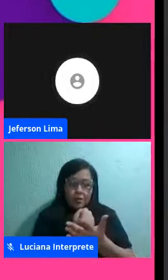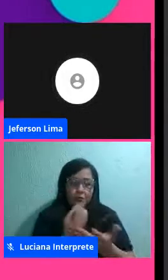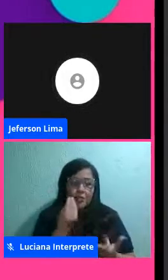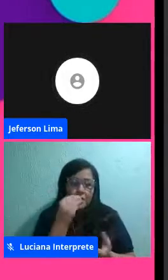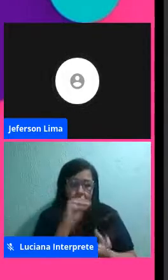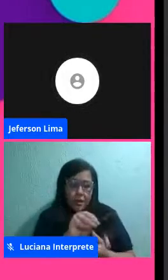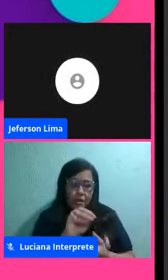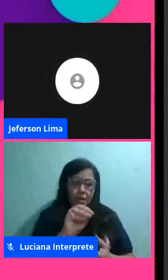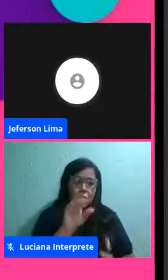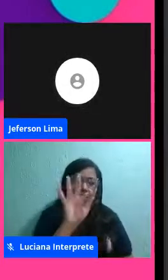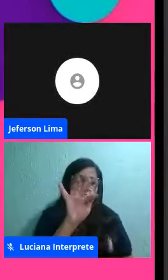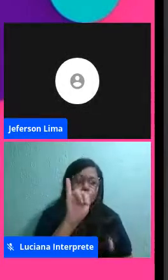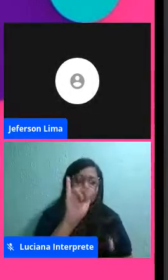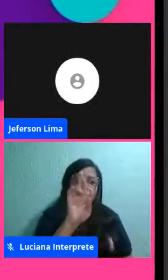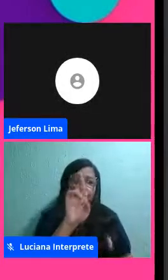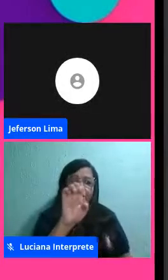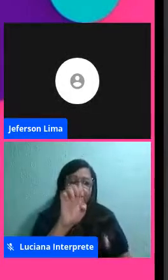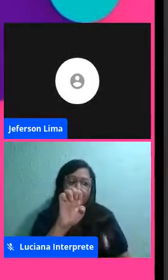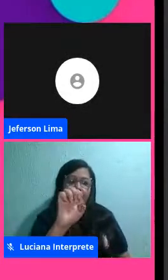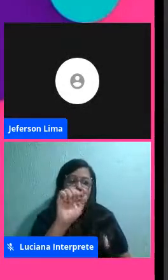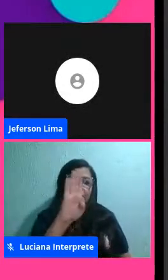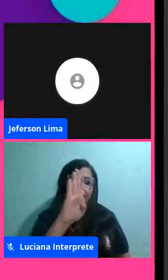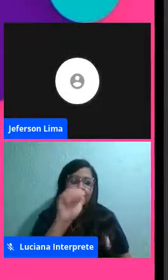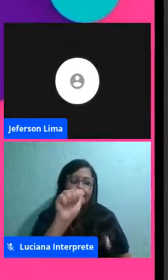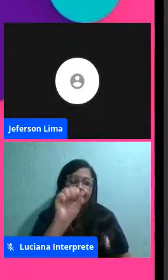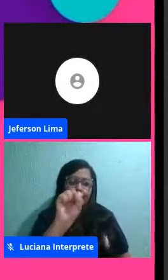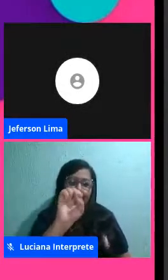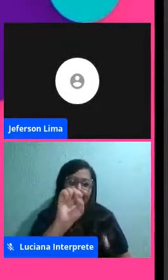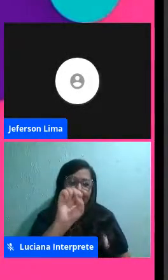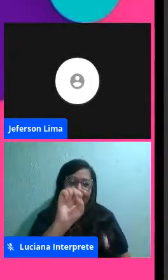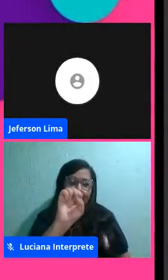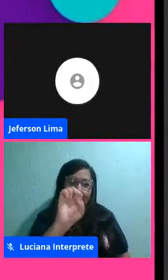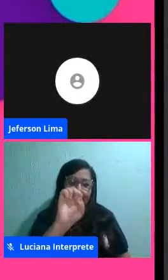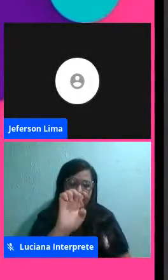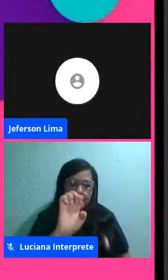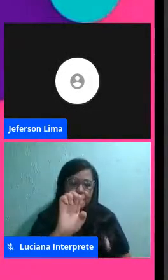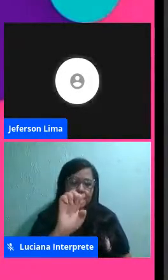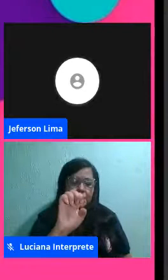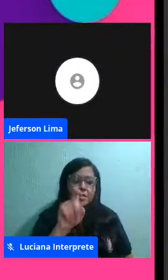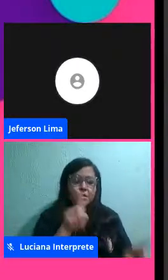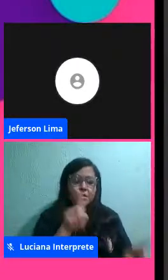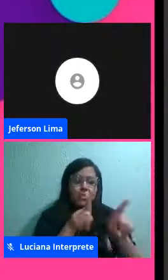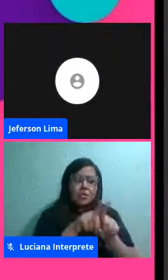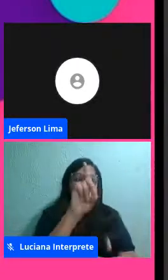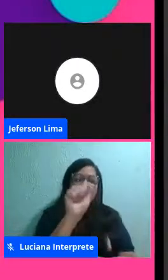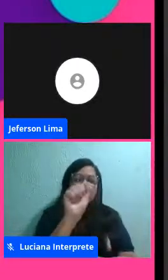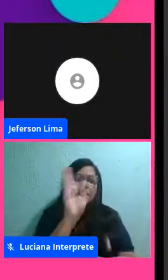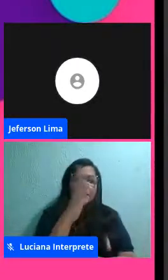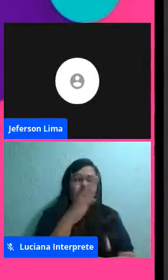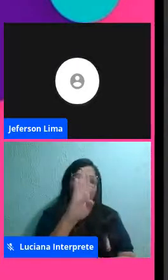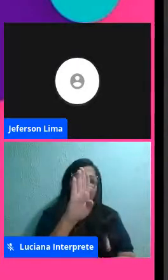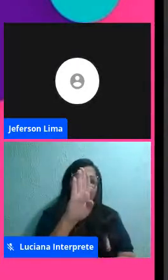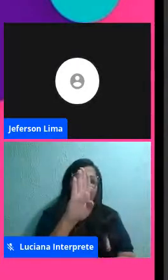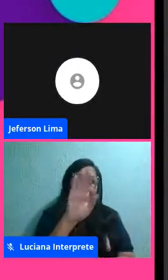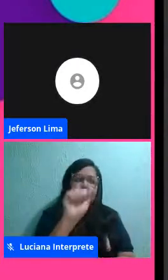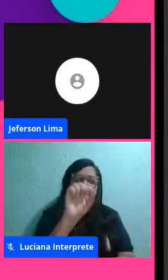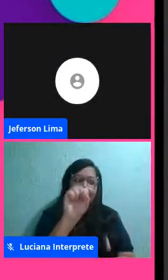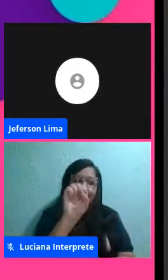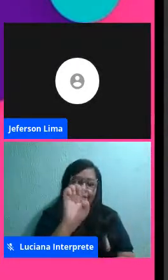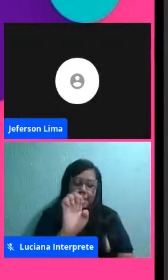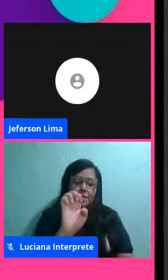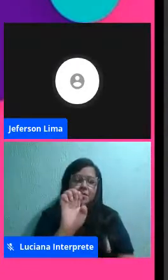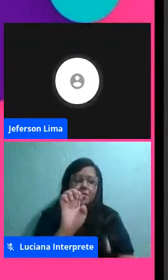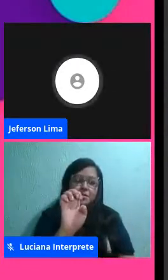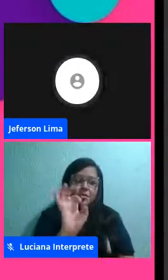admin.database, né? Deixa eu confirmar aqui que o pessoal já mandou uma mensagem ali. Prontinho.